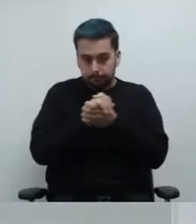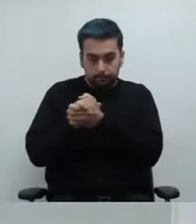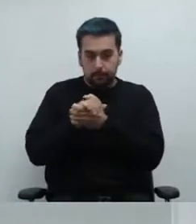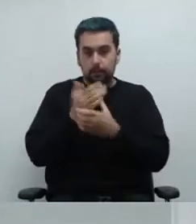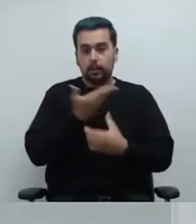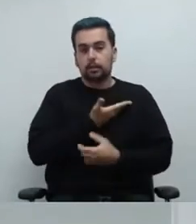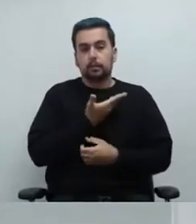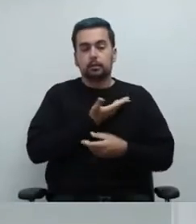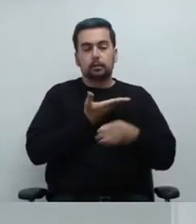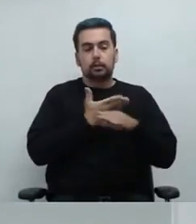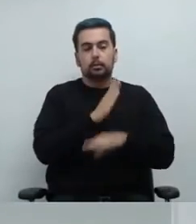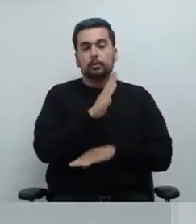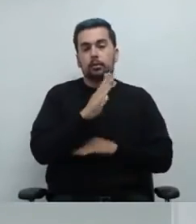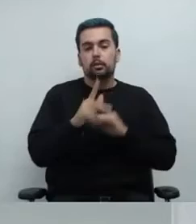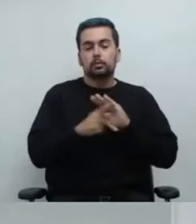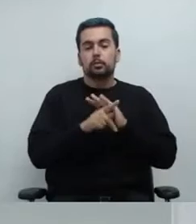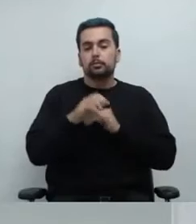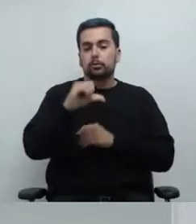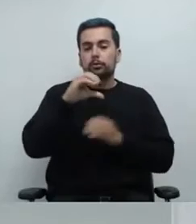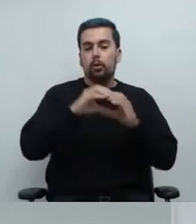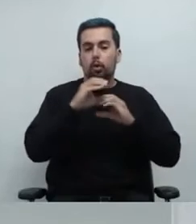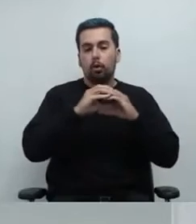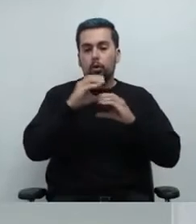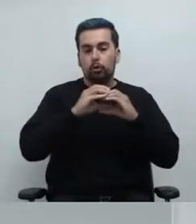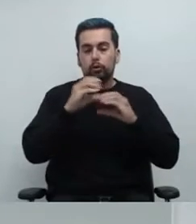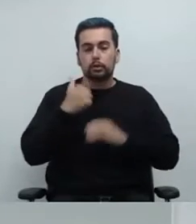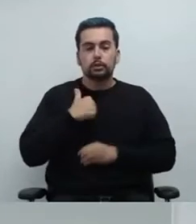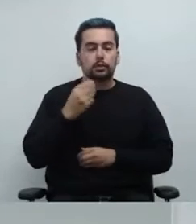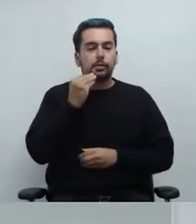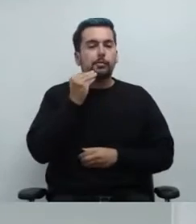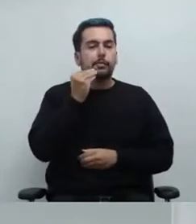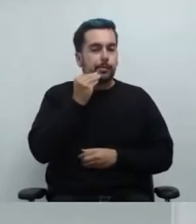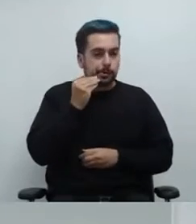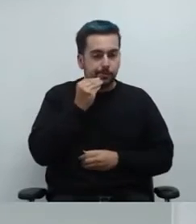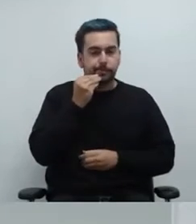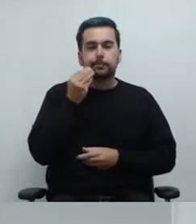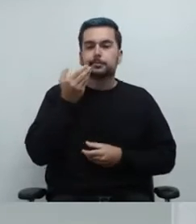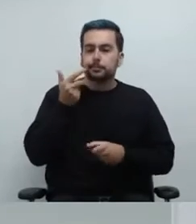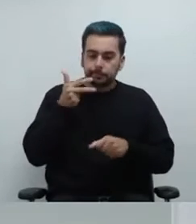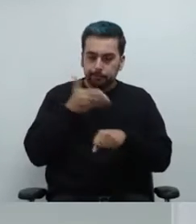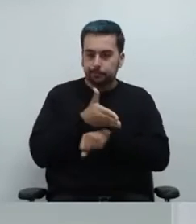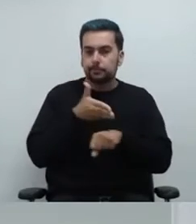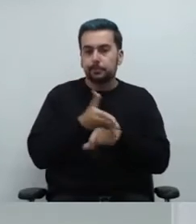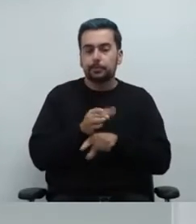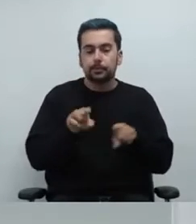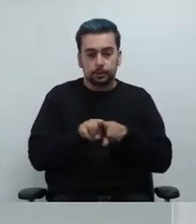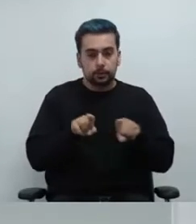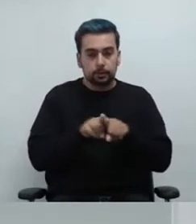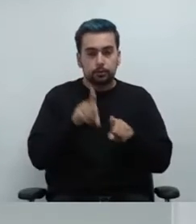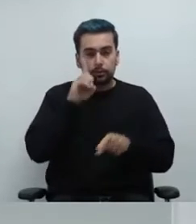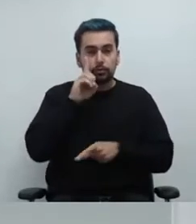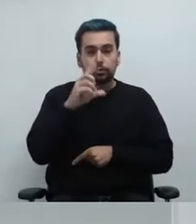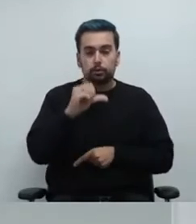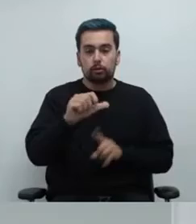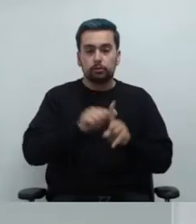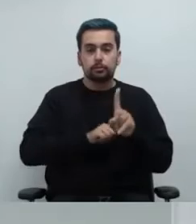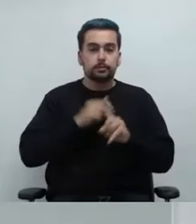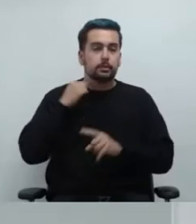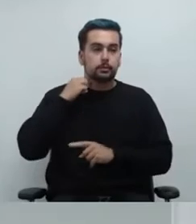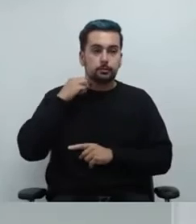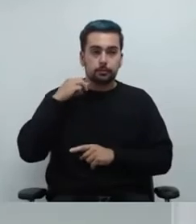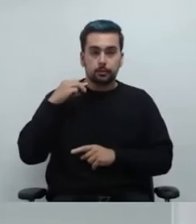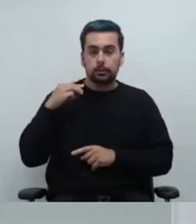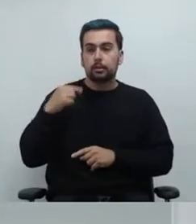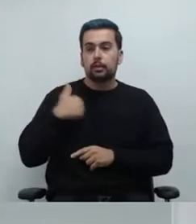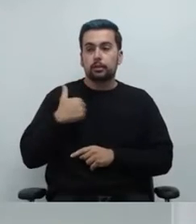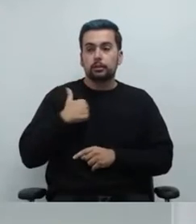foram aprovados no 9º concurso, que eu tive a oportunidade de presidir. No dia 9 de maio desse ano eu completo